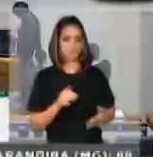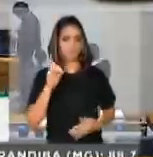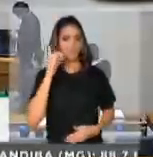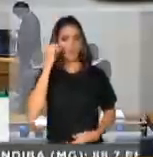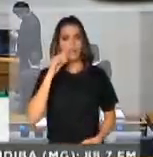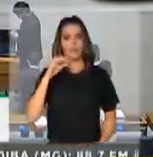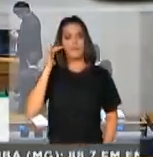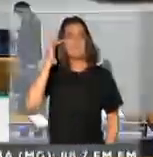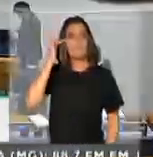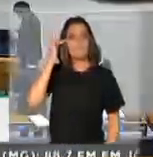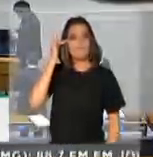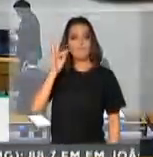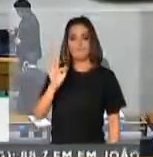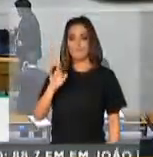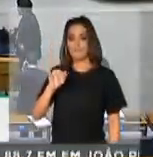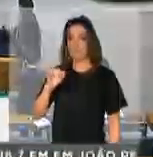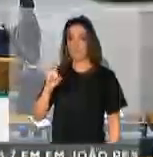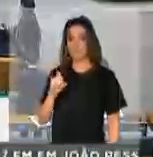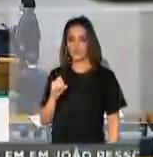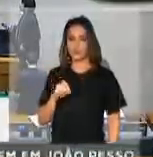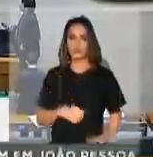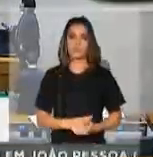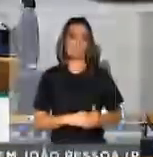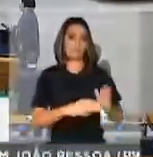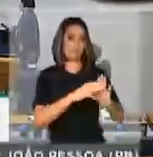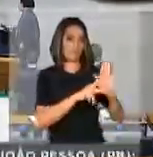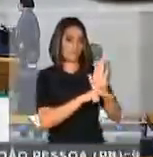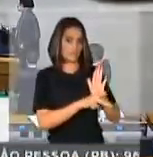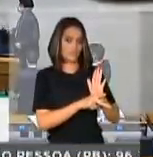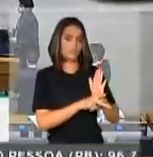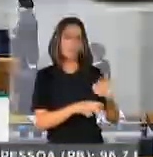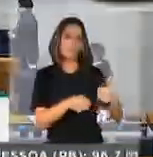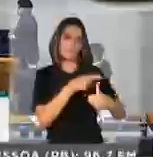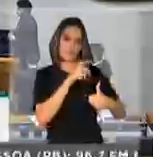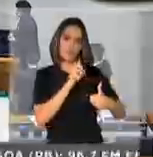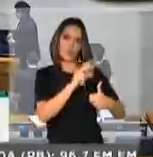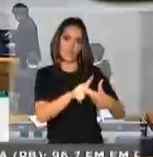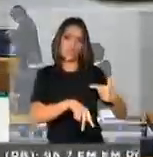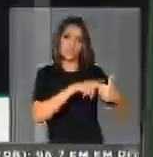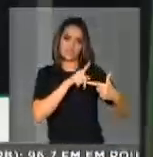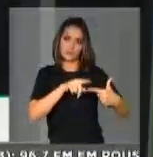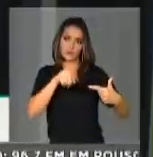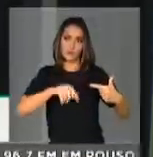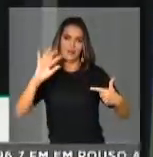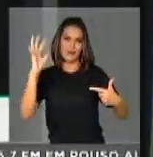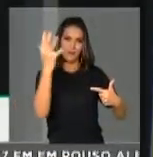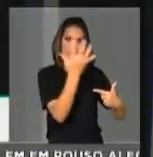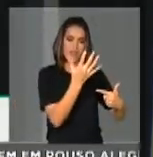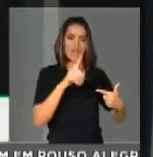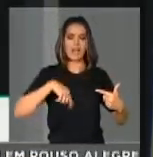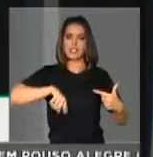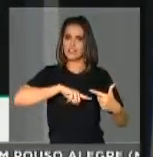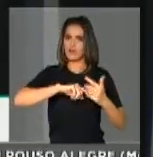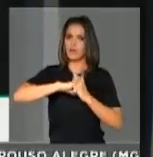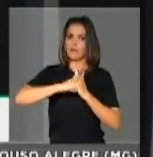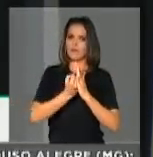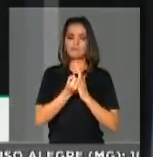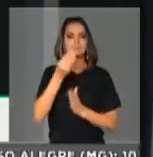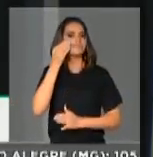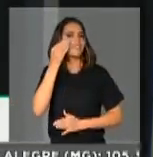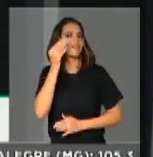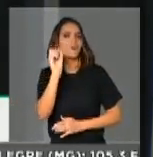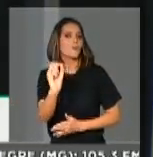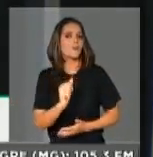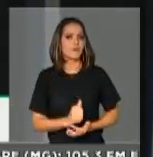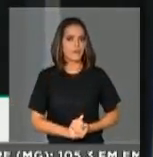Deputado Marcelo Freixo. Essa primeira medida provisória, da segunda, da questão ambiental, a gente vai obstruir e tentar,